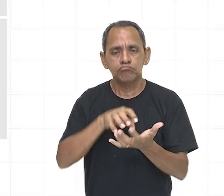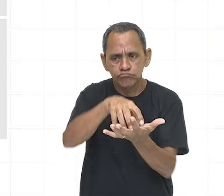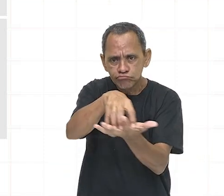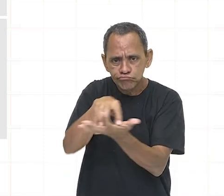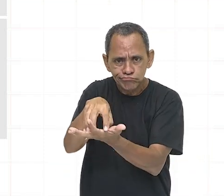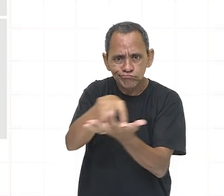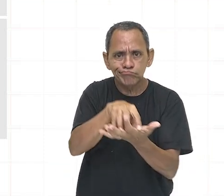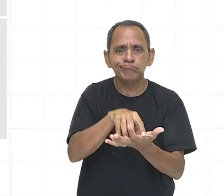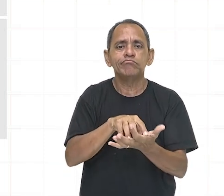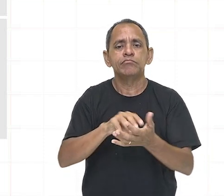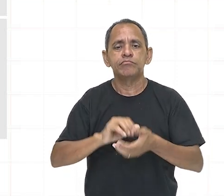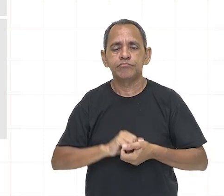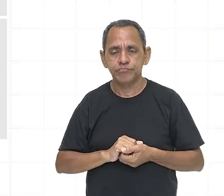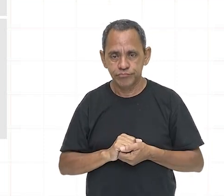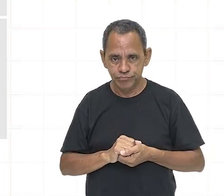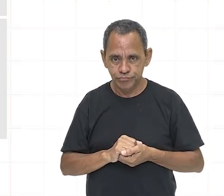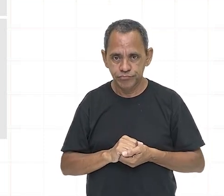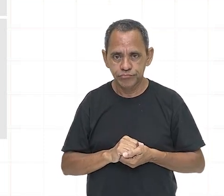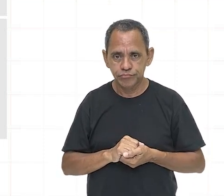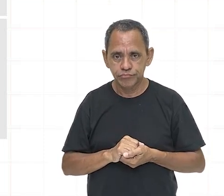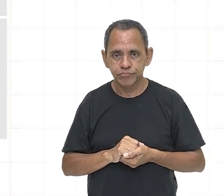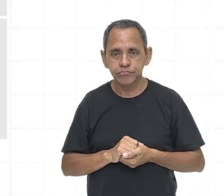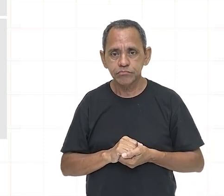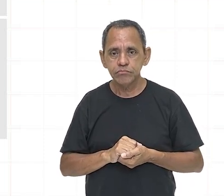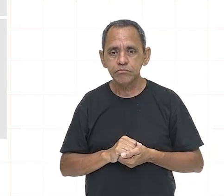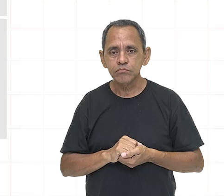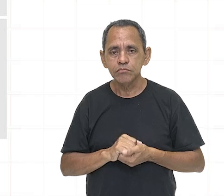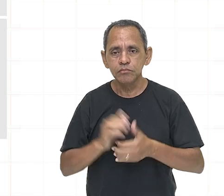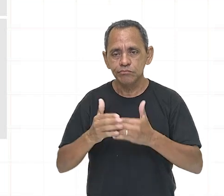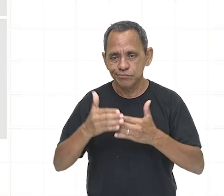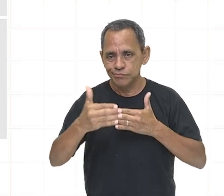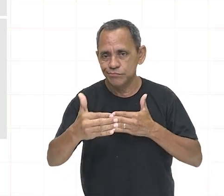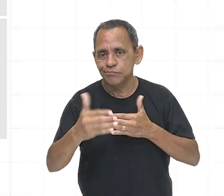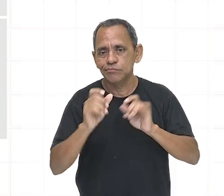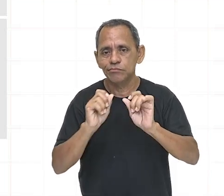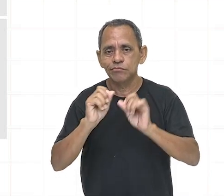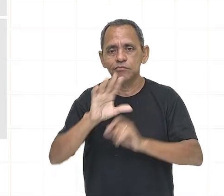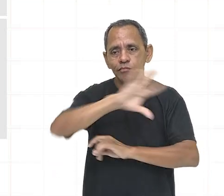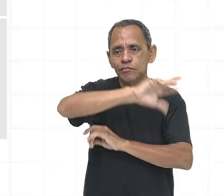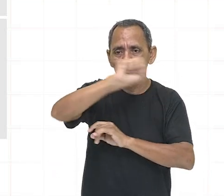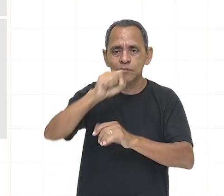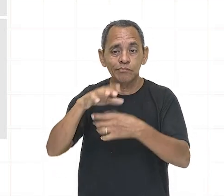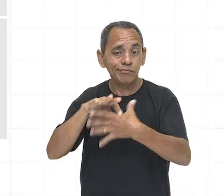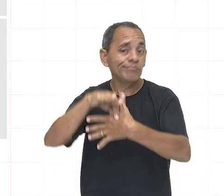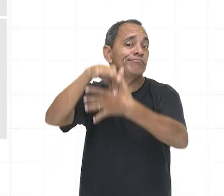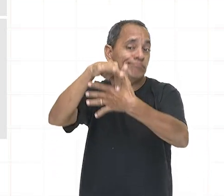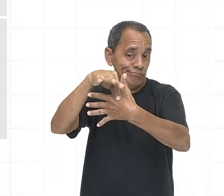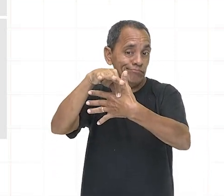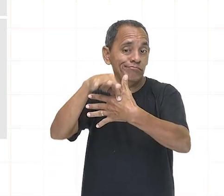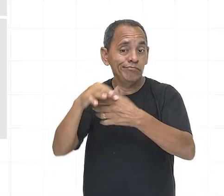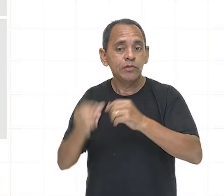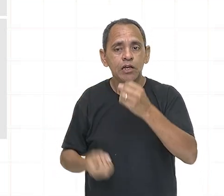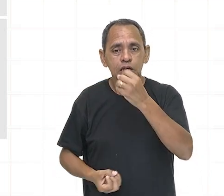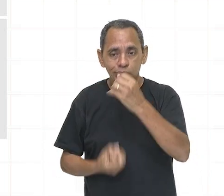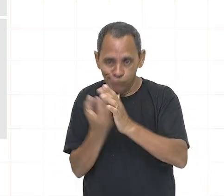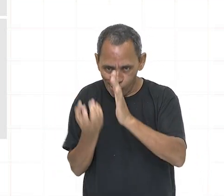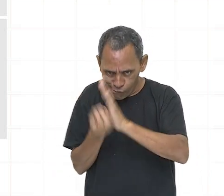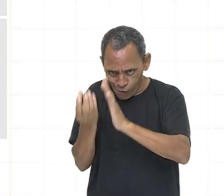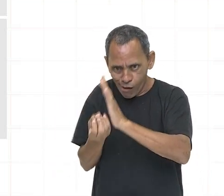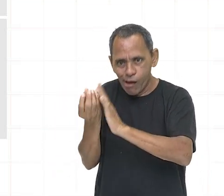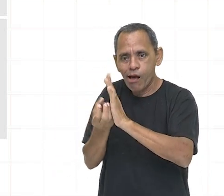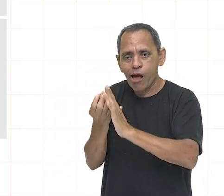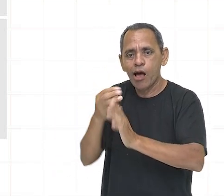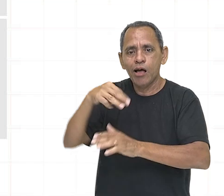Gente, a parte da tecnologia móvel, né, a Ásia vai ser líder aí em inovação móvel,